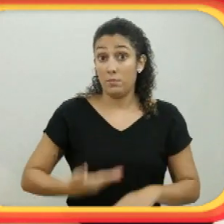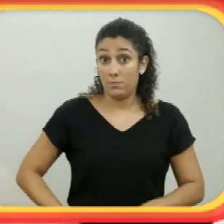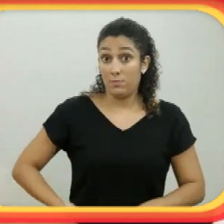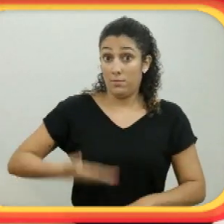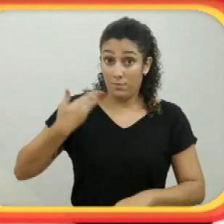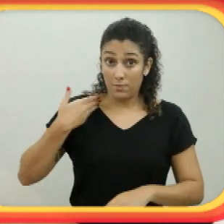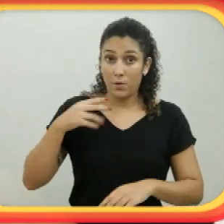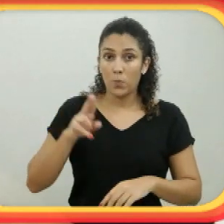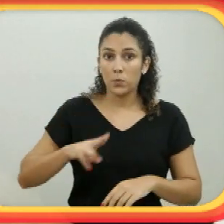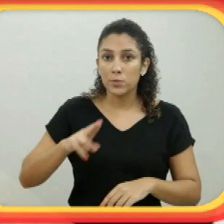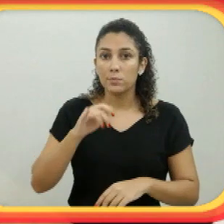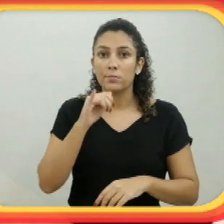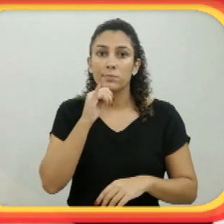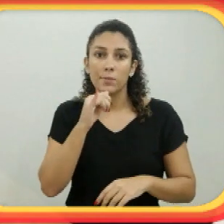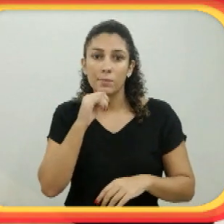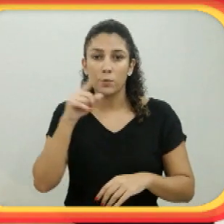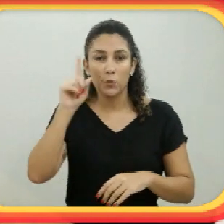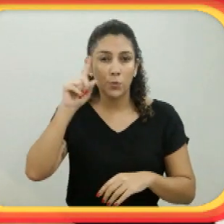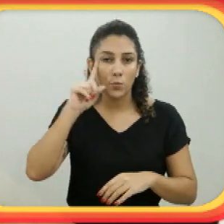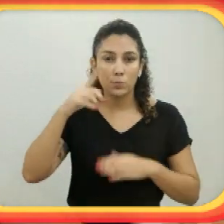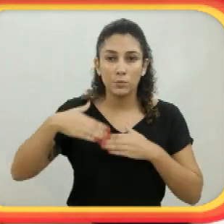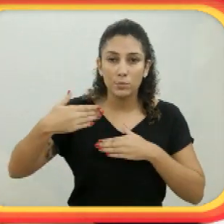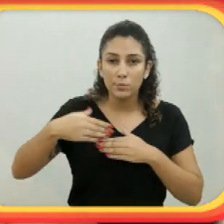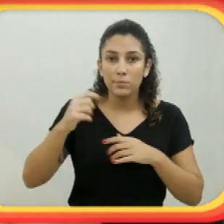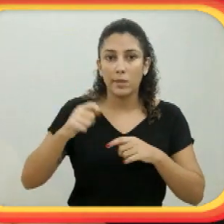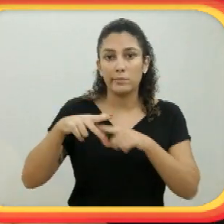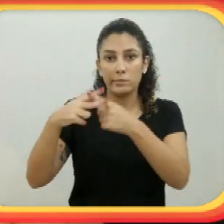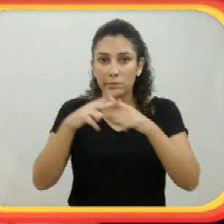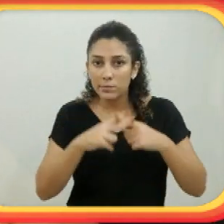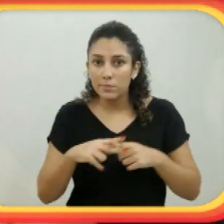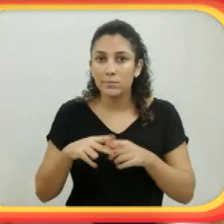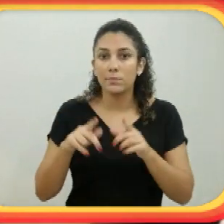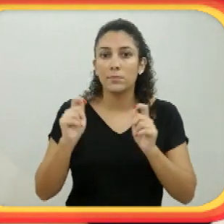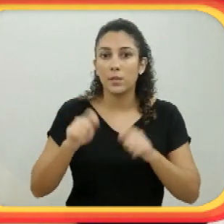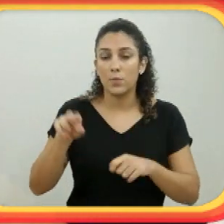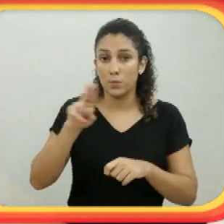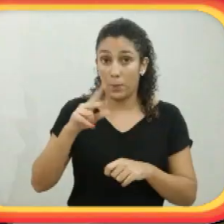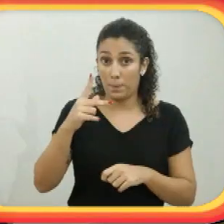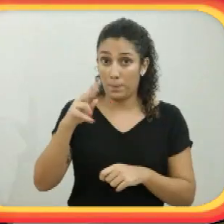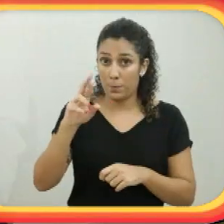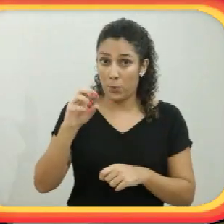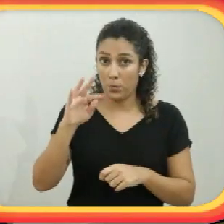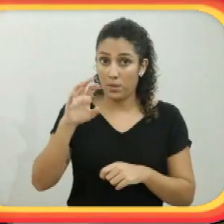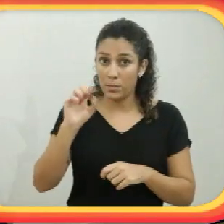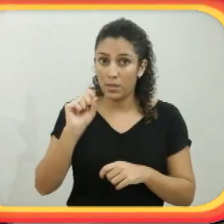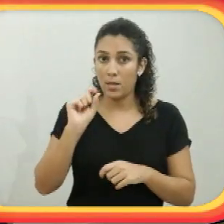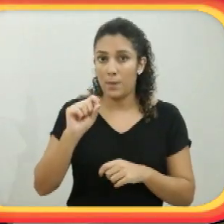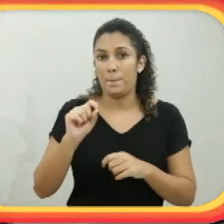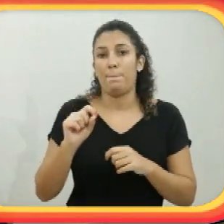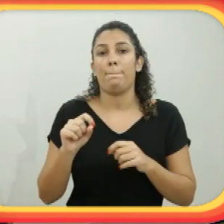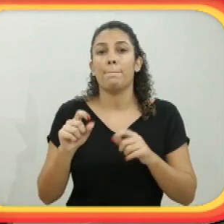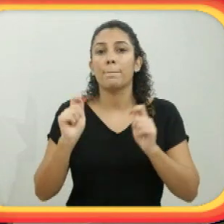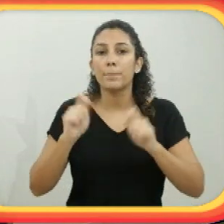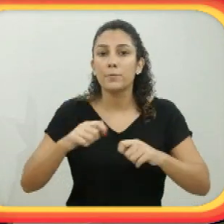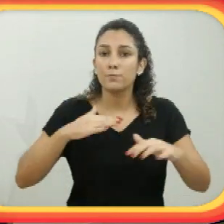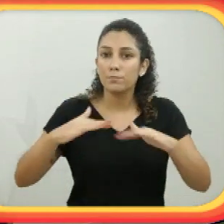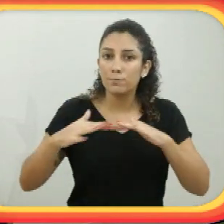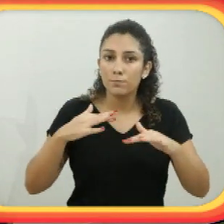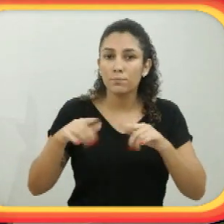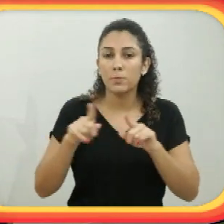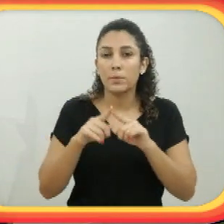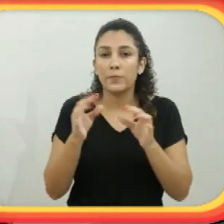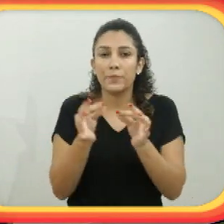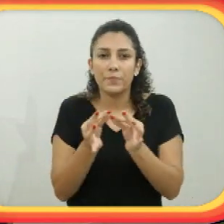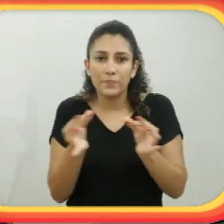de mecânica de precisão, ou seja, aquelas próteses biônicas que fazem movimentos muito finos. E na parte de órtese são mais aquelas órteses de